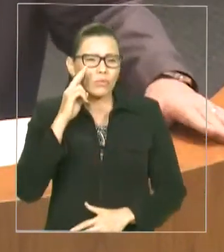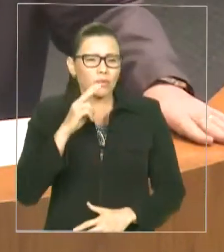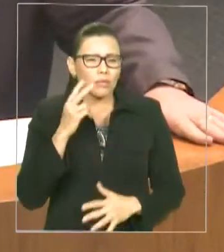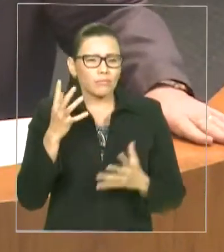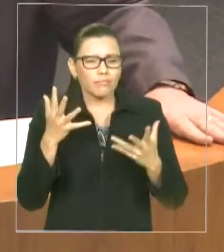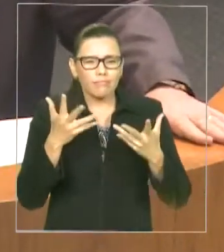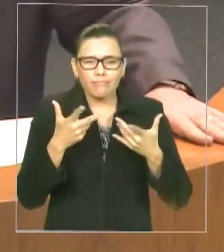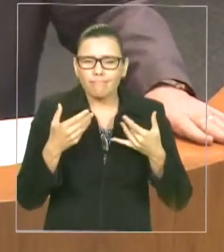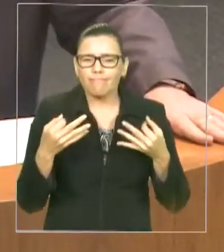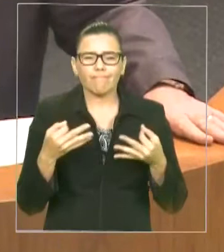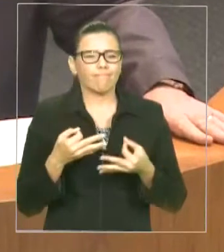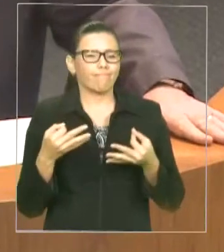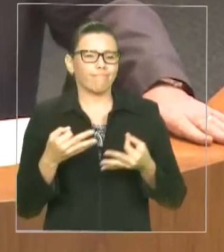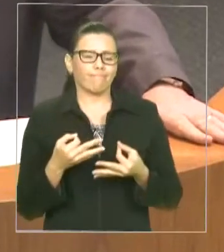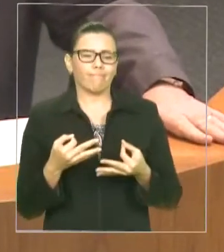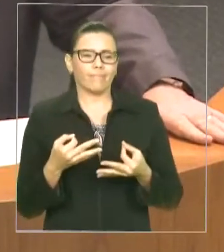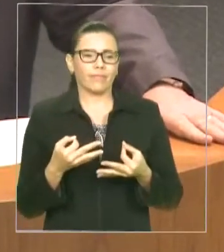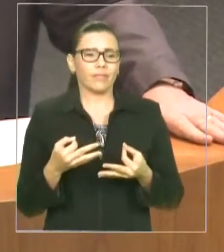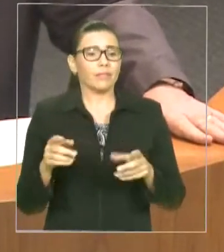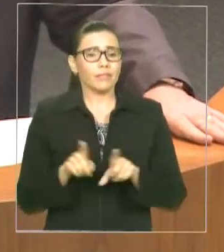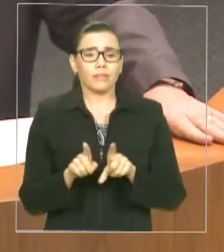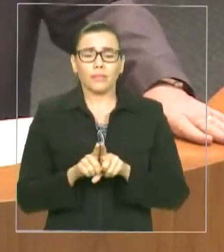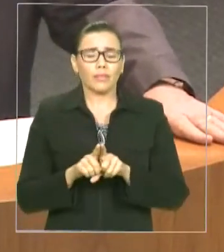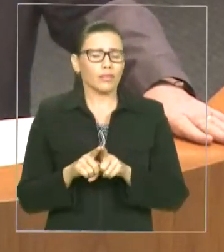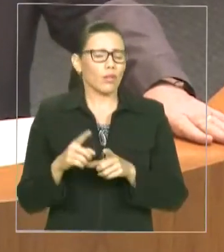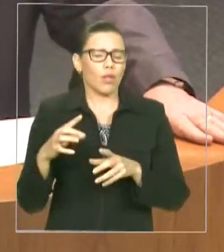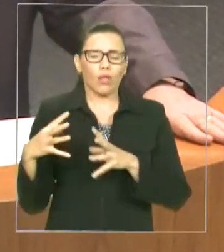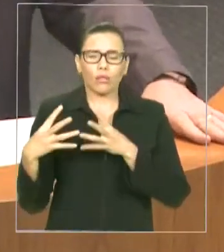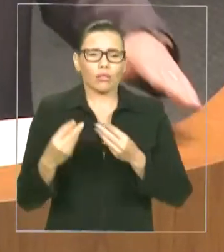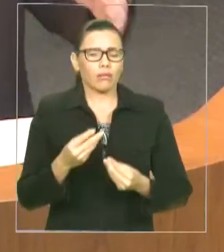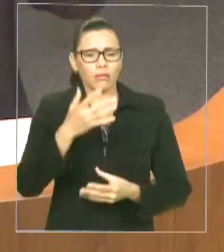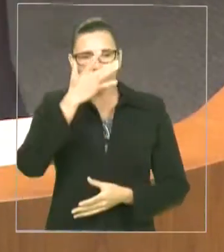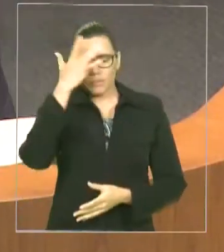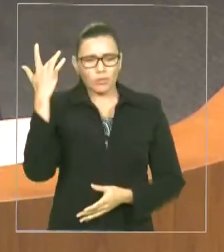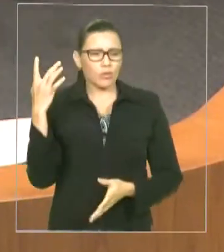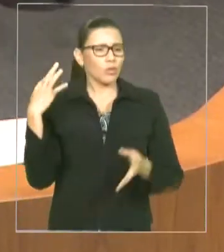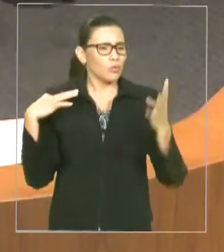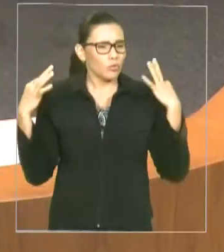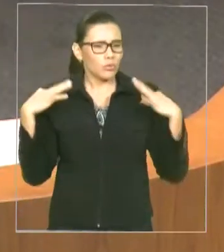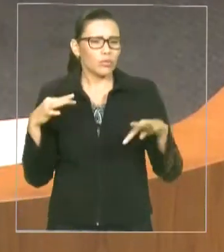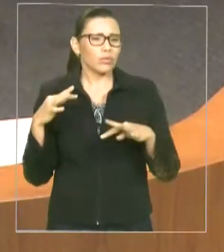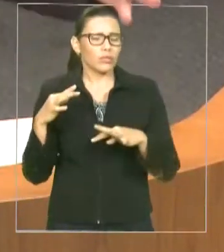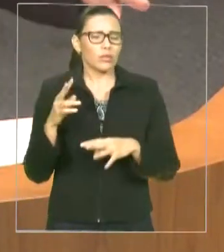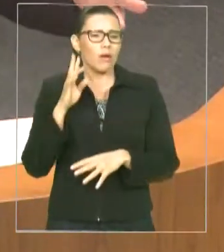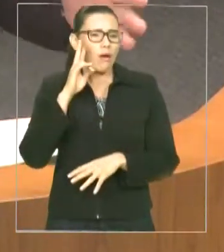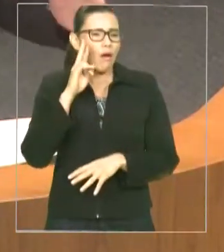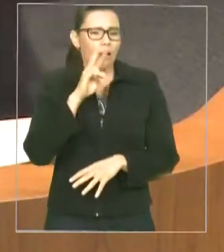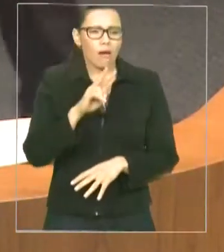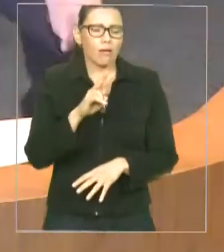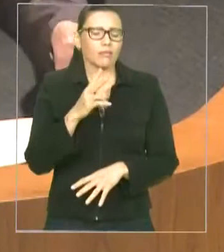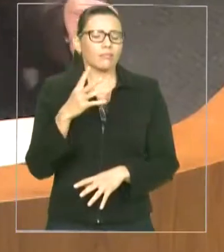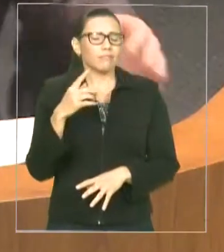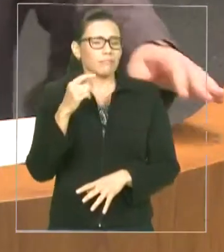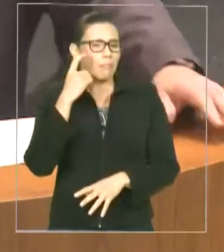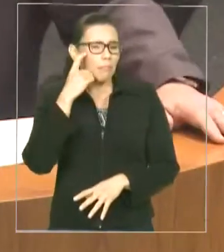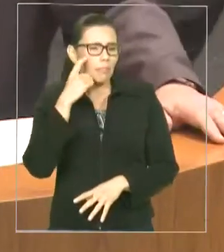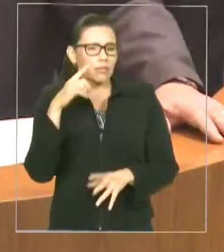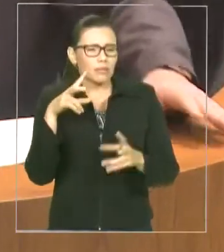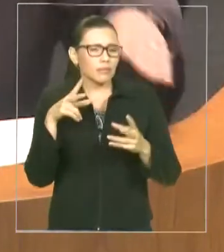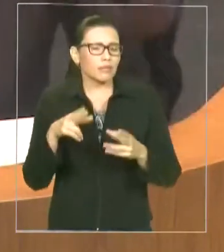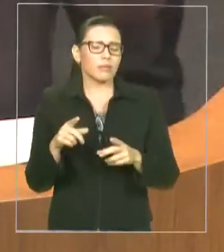as pessoas que passam por ela. A banda do Bom Menino tocando